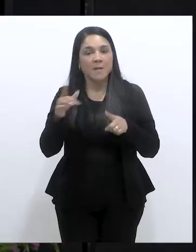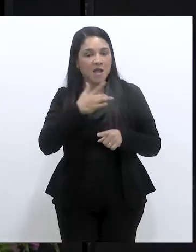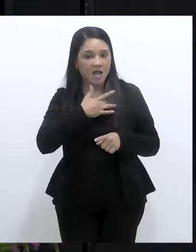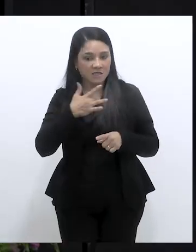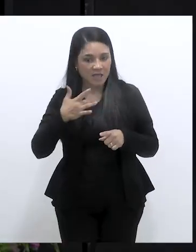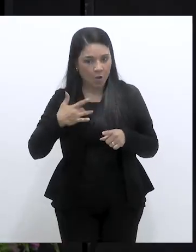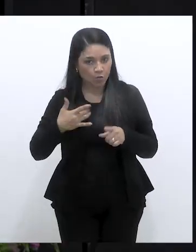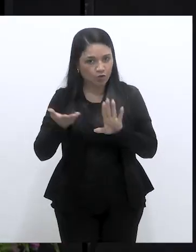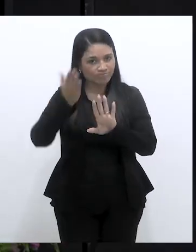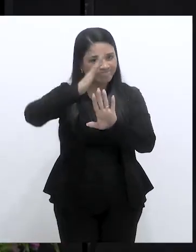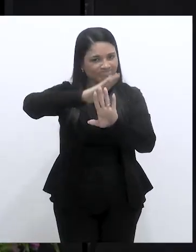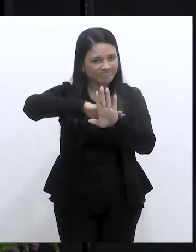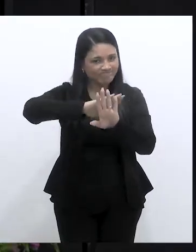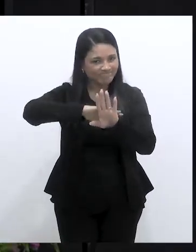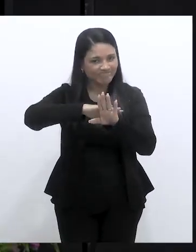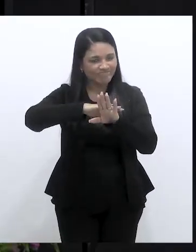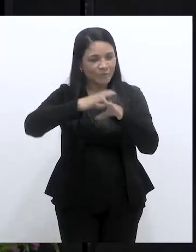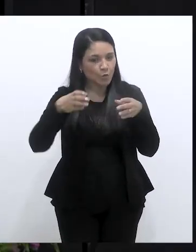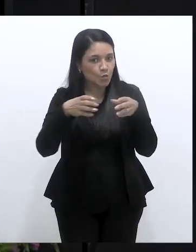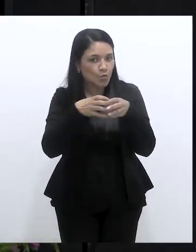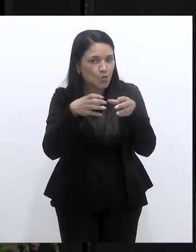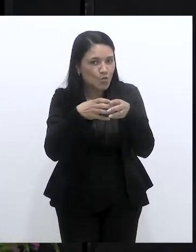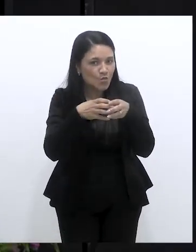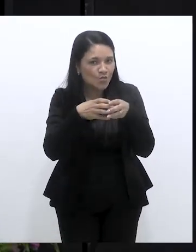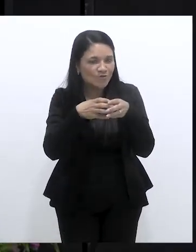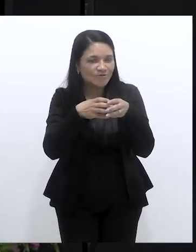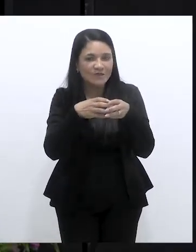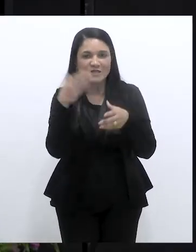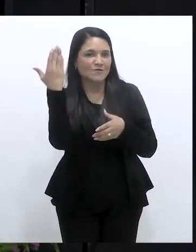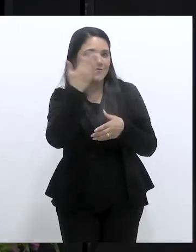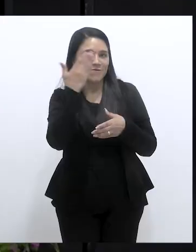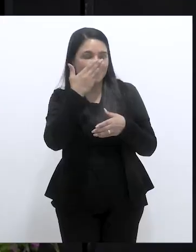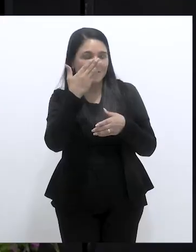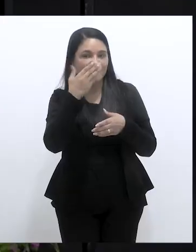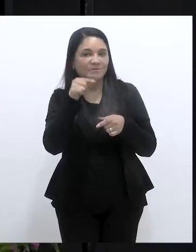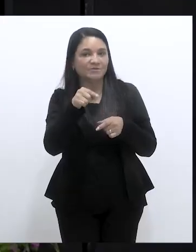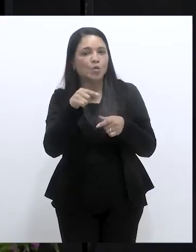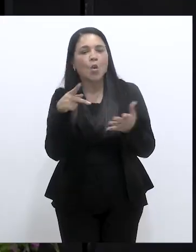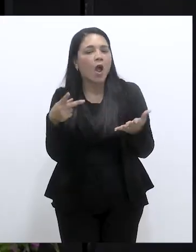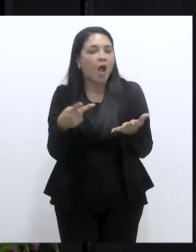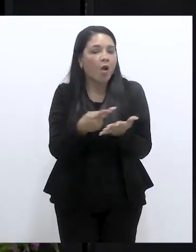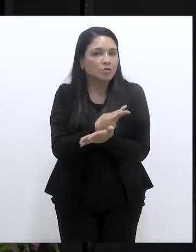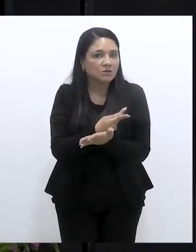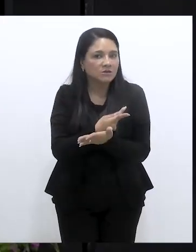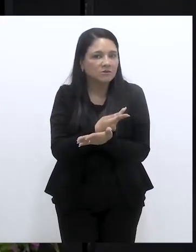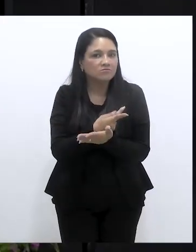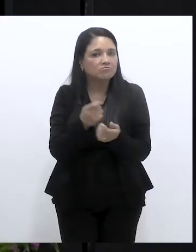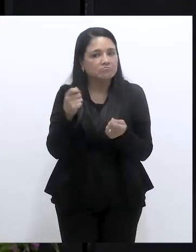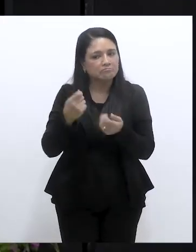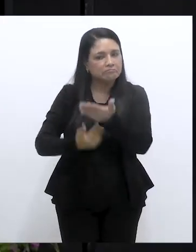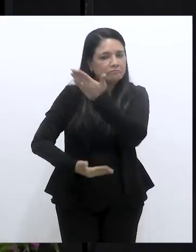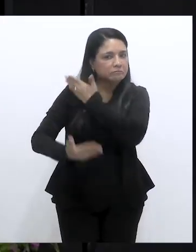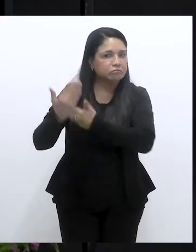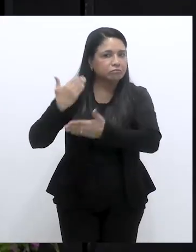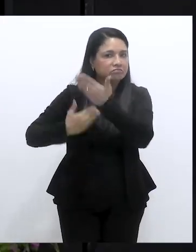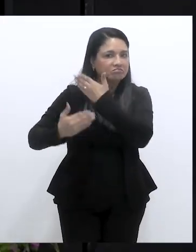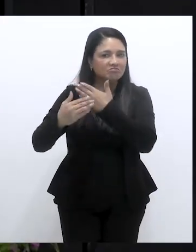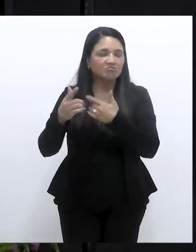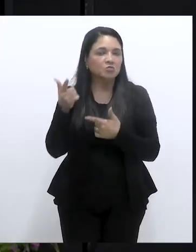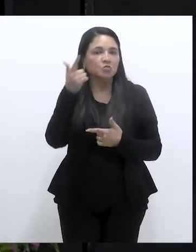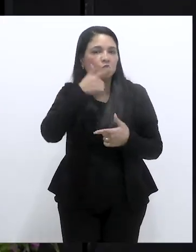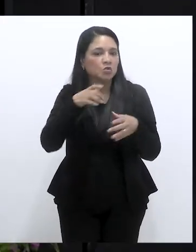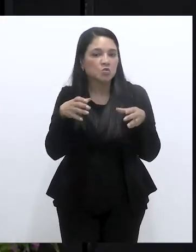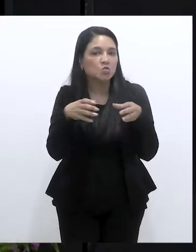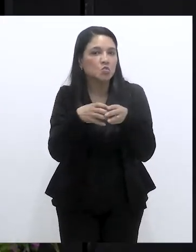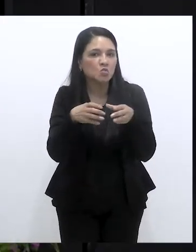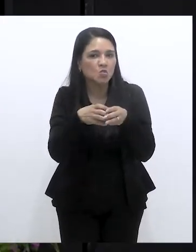está subjacente, ela é subliminar, né? Não se vê. O que poderia ter acontecido com as 11 mulheres,